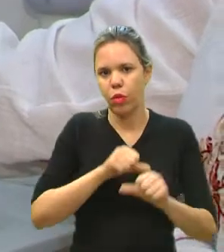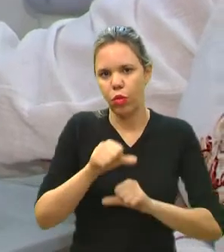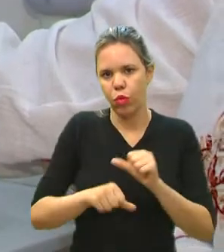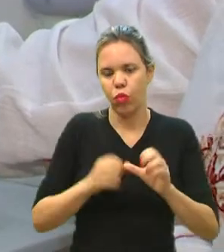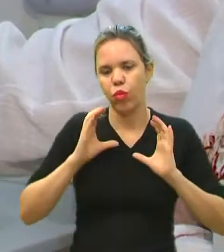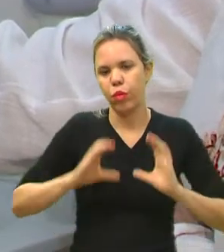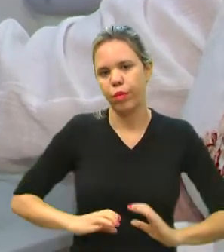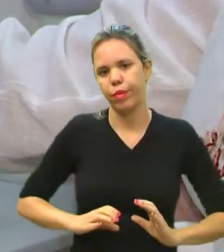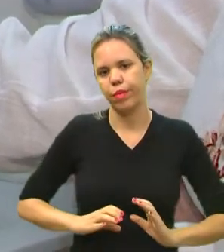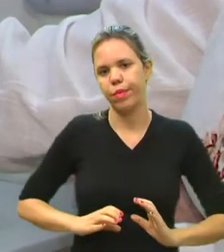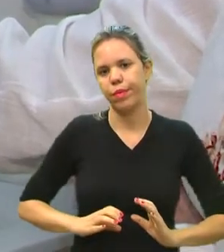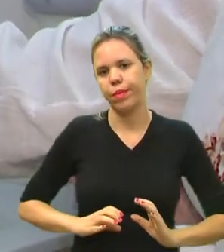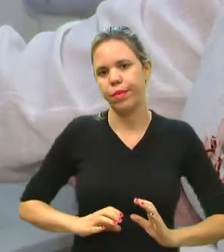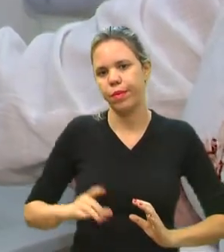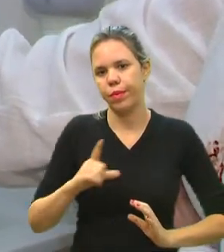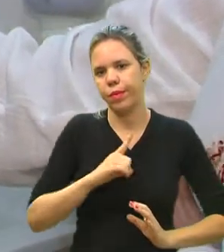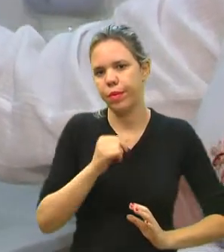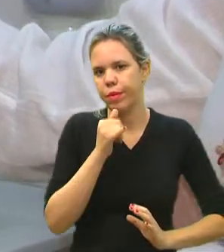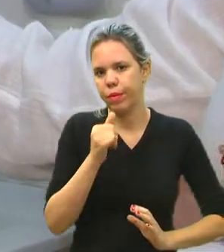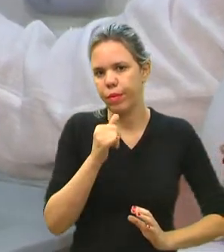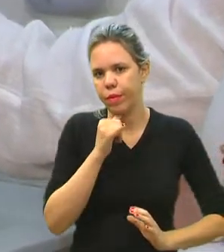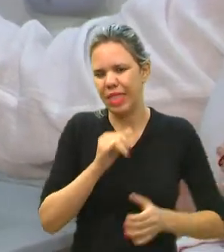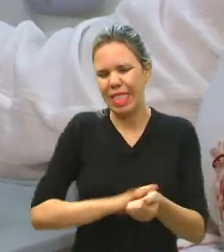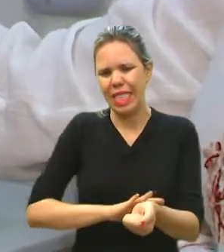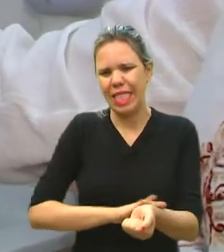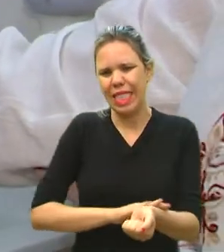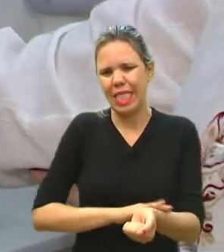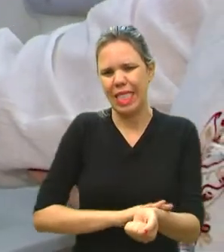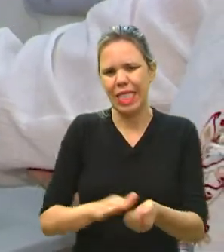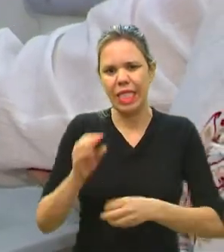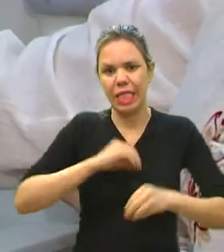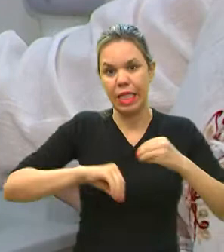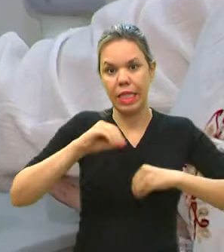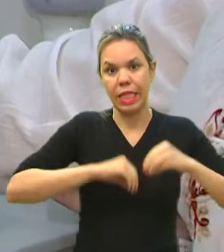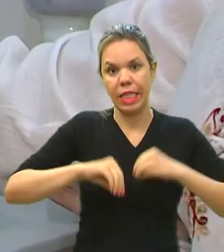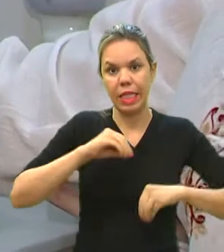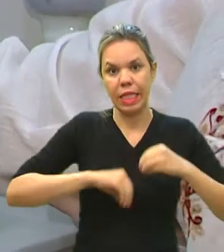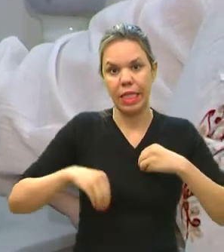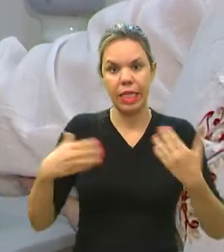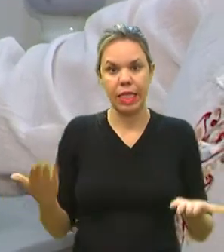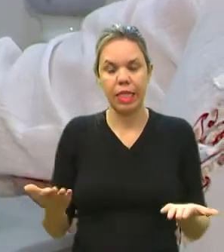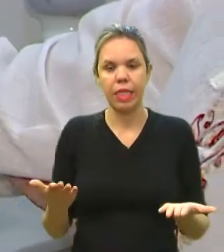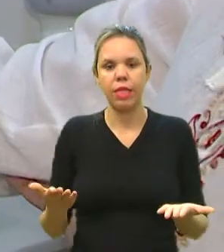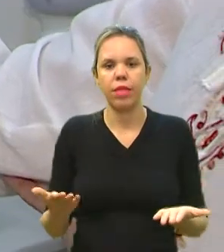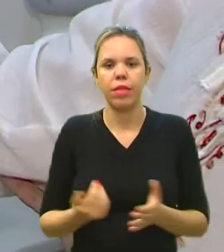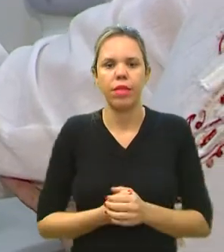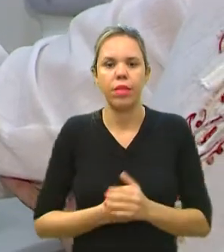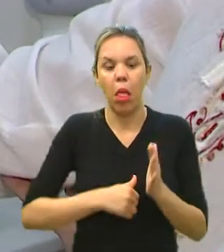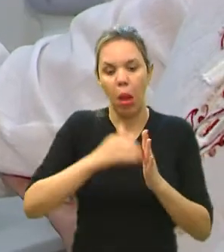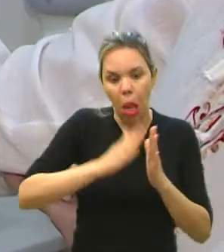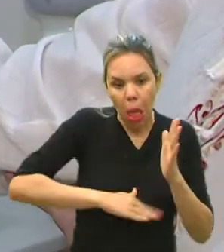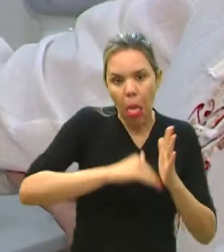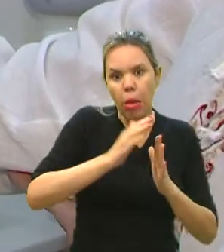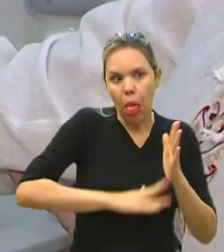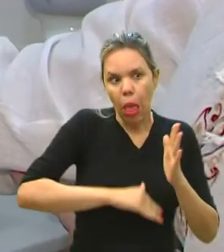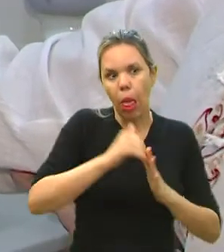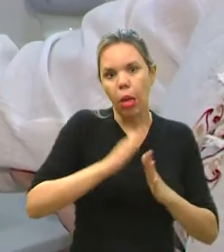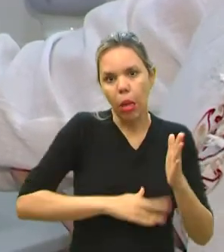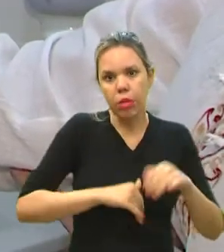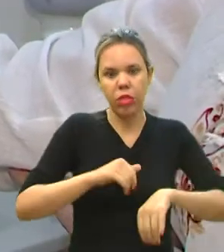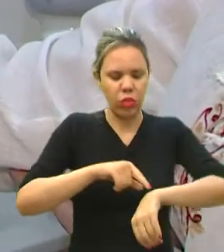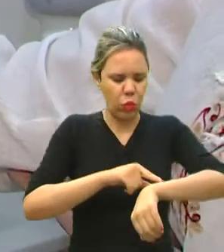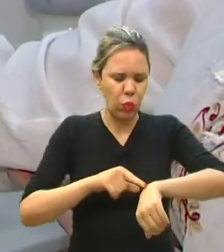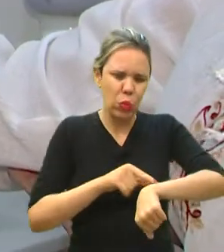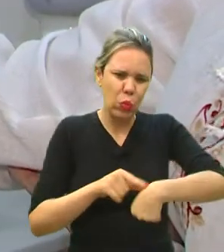O animal pode mudar um pouco o comportamento. Ele pode ter, por exemplo, uma irritabilidade, uma depressão, uma lambedura excessiva na